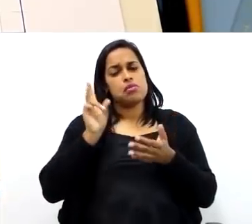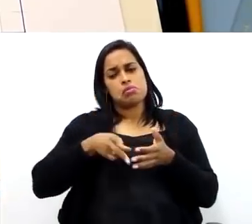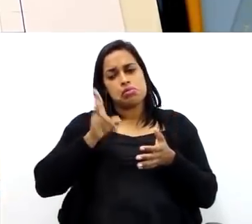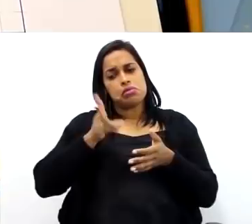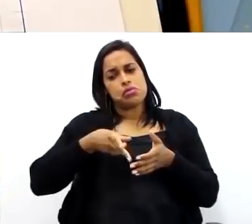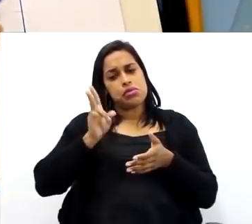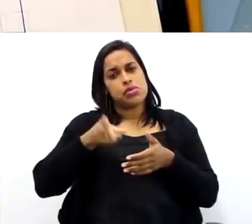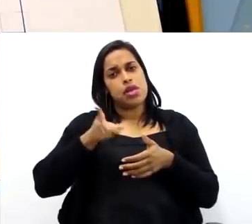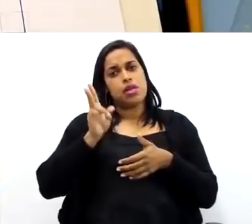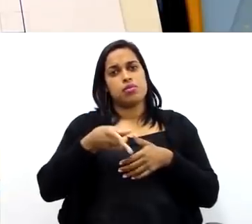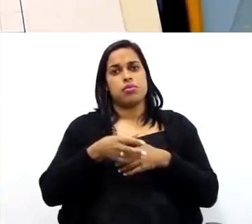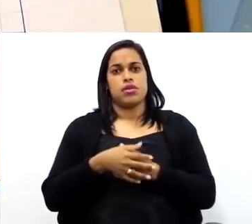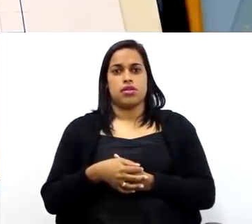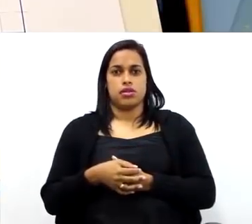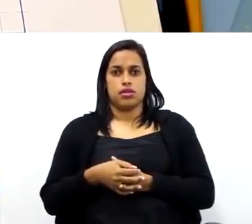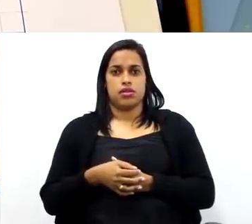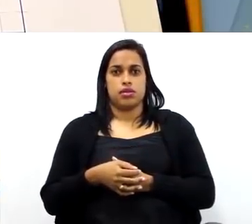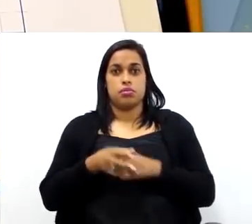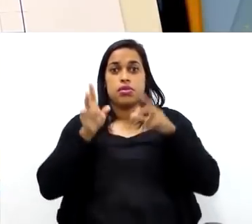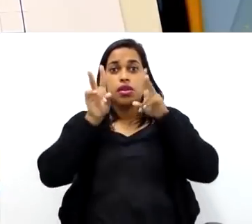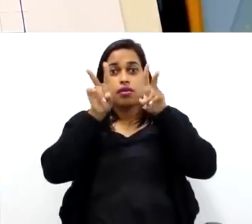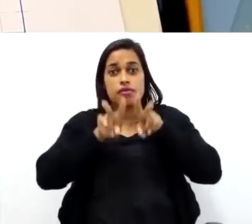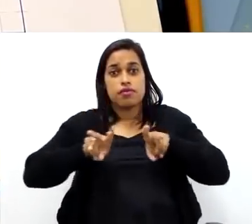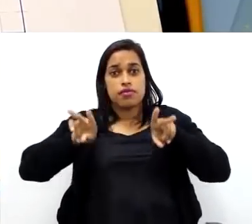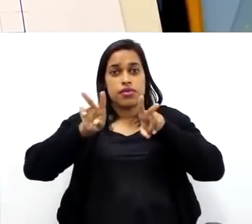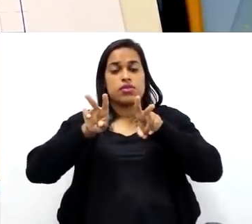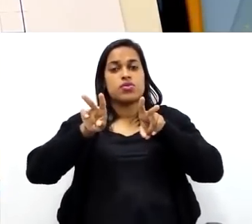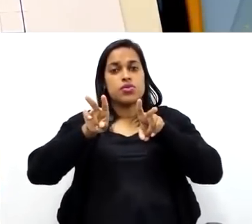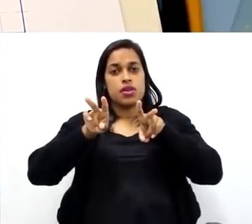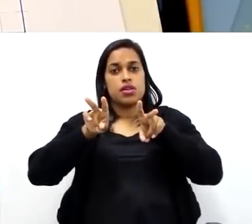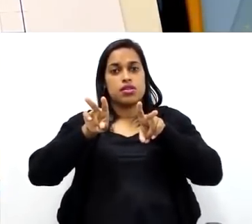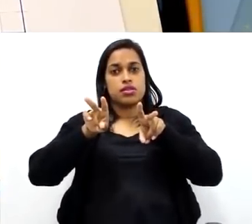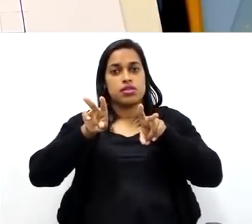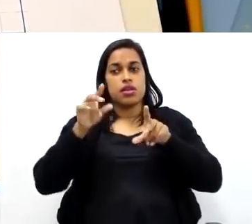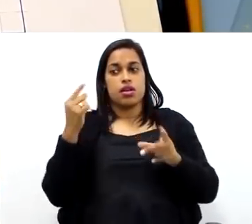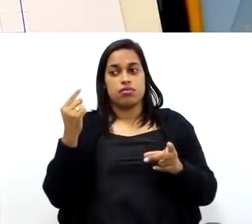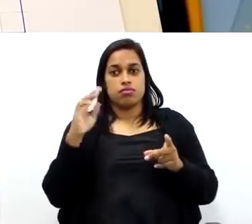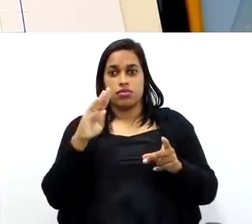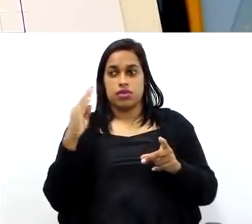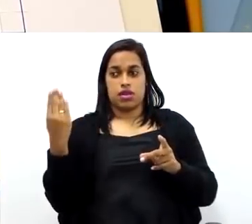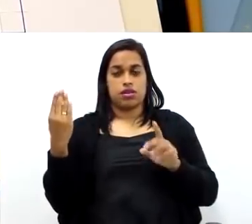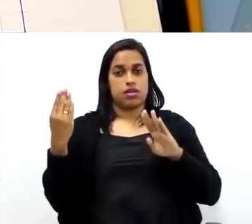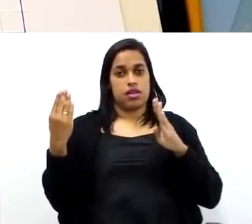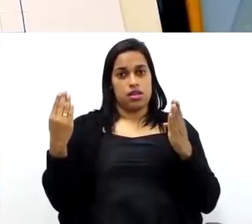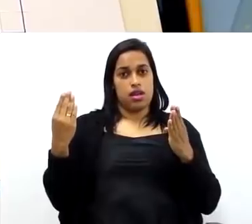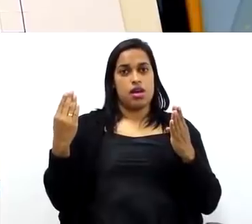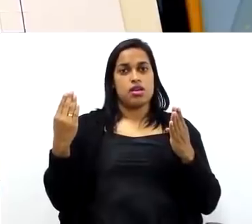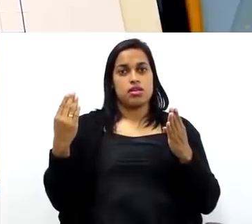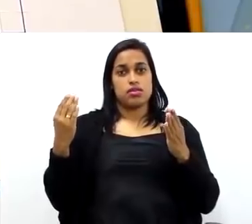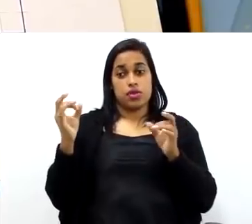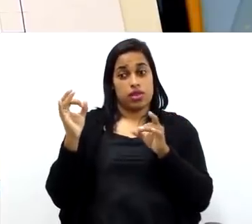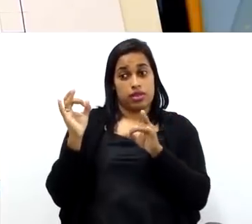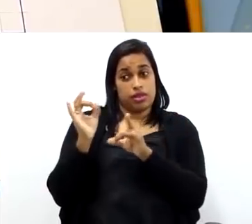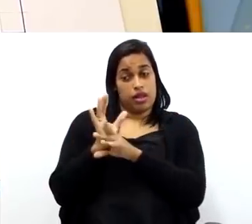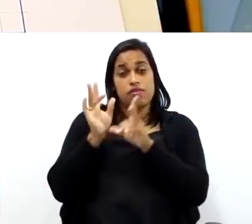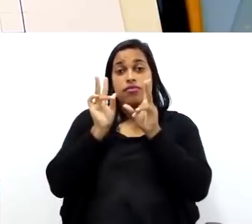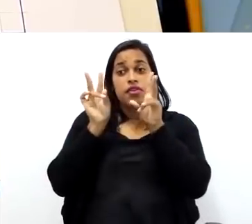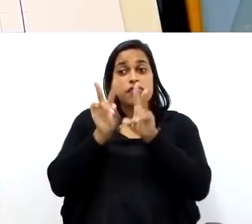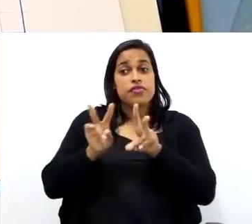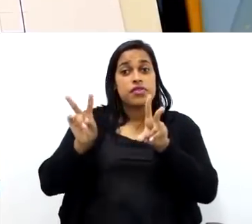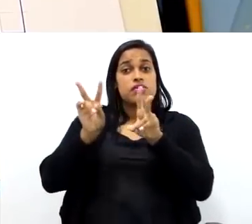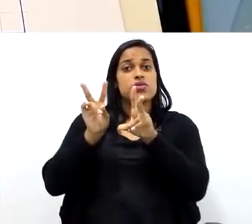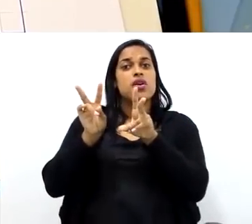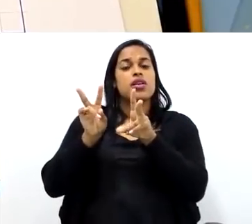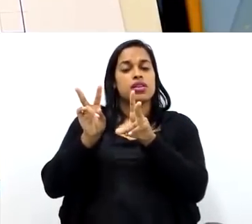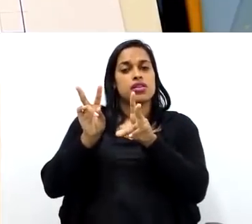com a lateral e assim sucessivamente. Para visualizar as vistas laterais, a gente terminou a